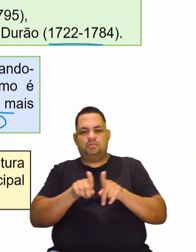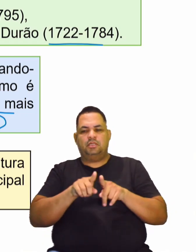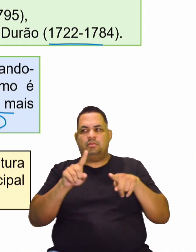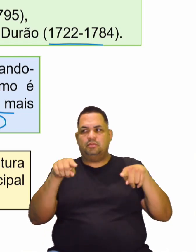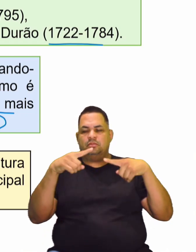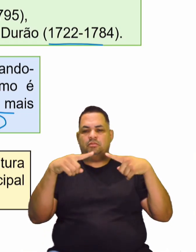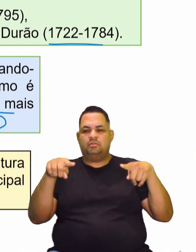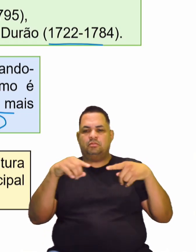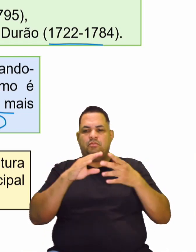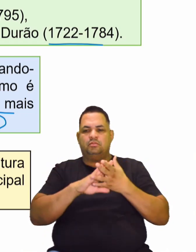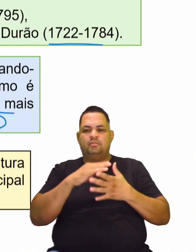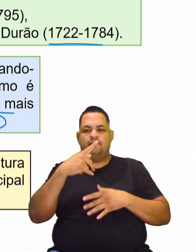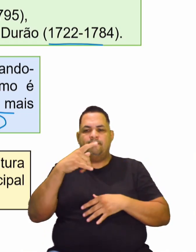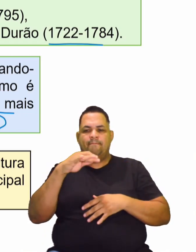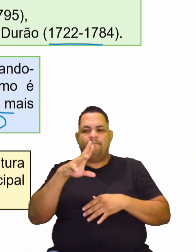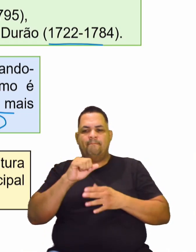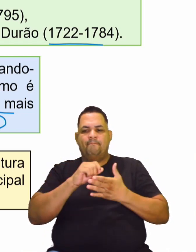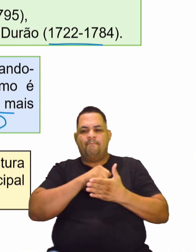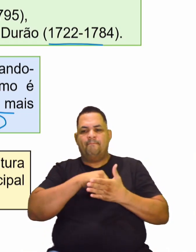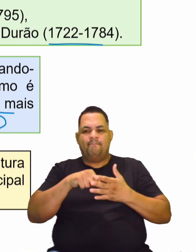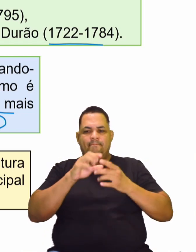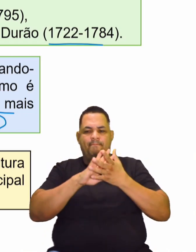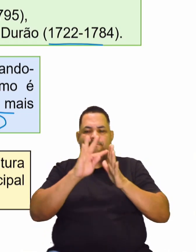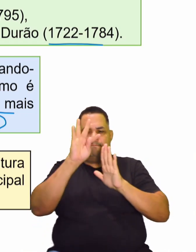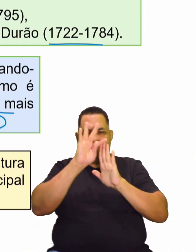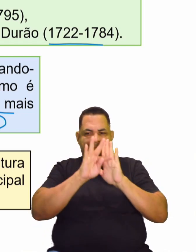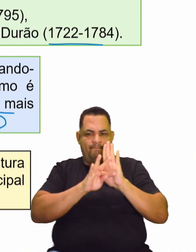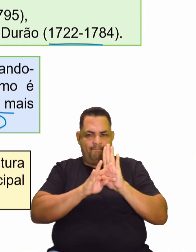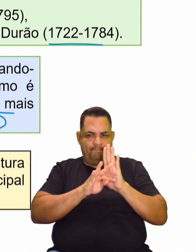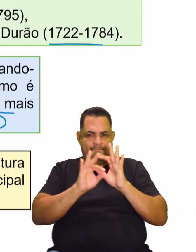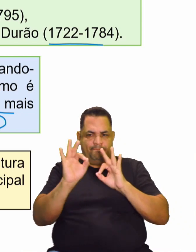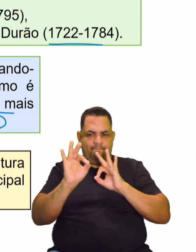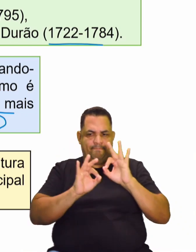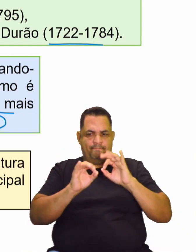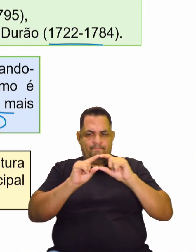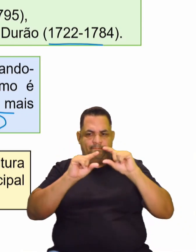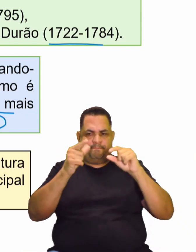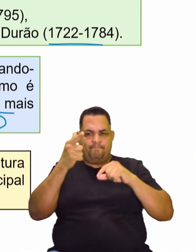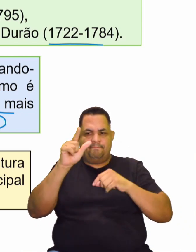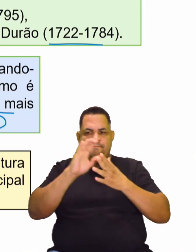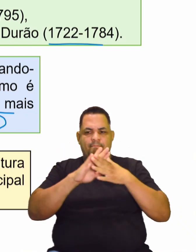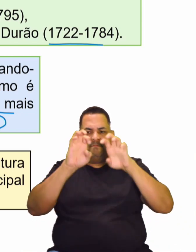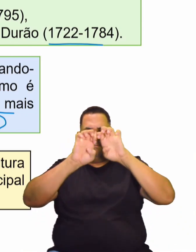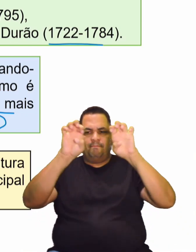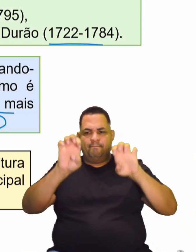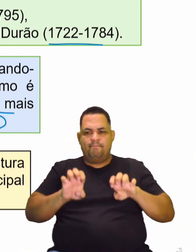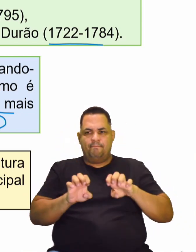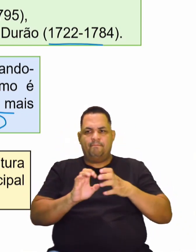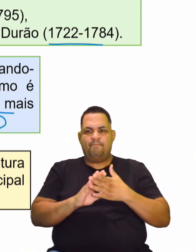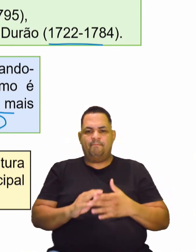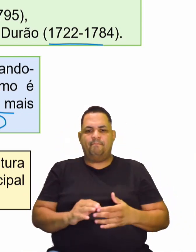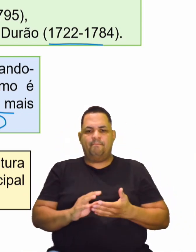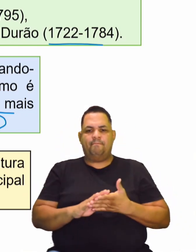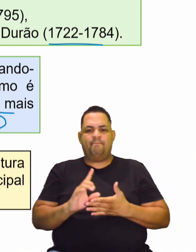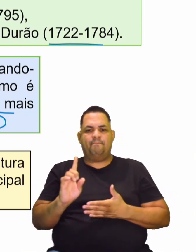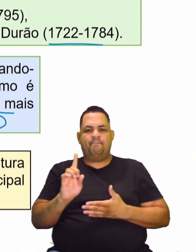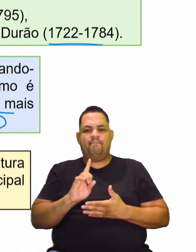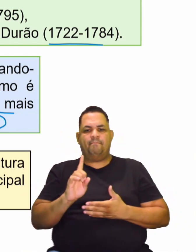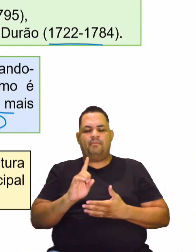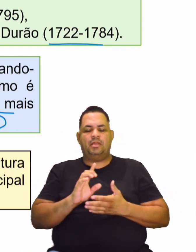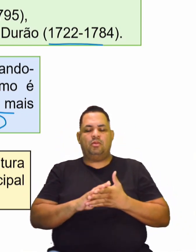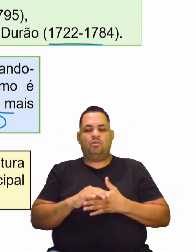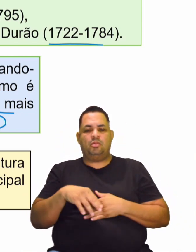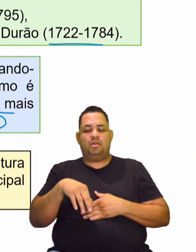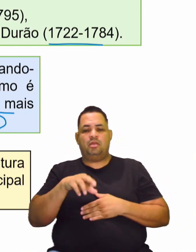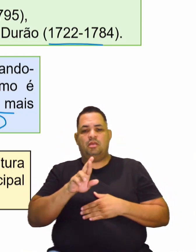prosa é escrita então, em forma de texto, que tem aí outras estruturas, que não é a rima,